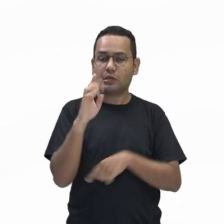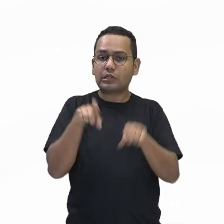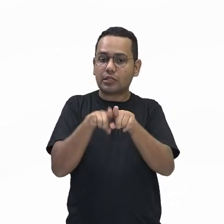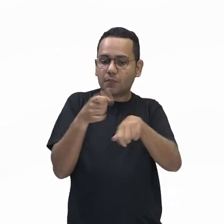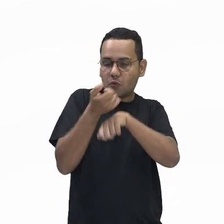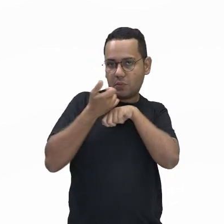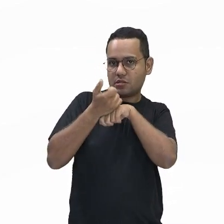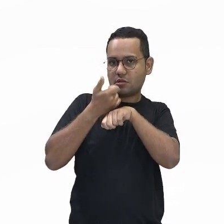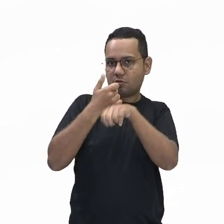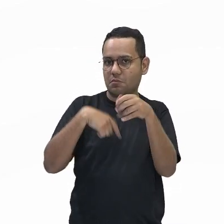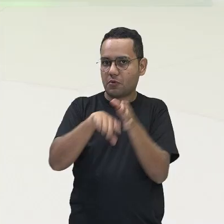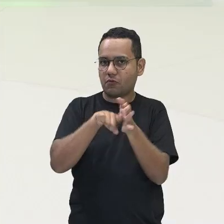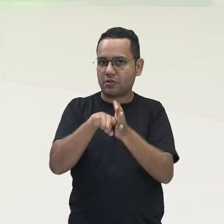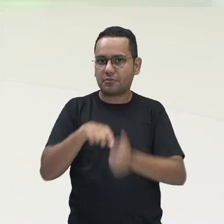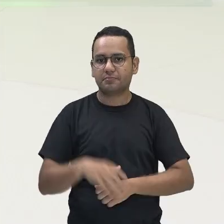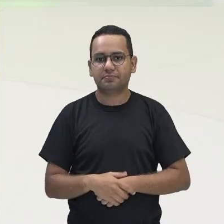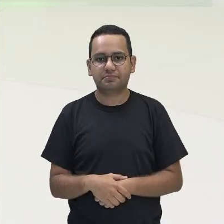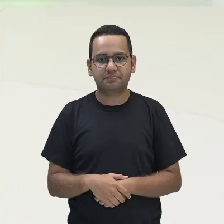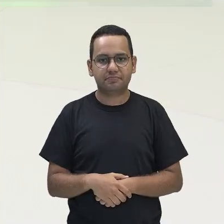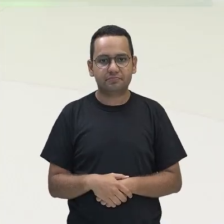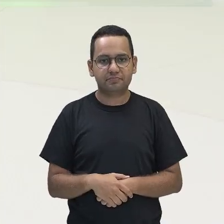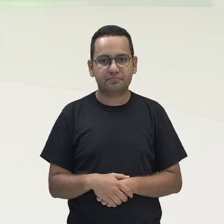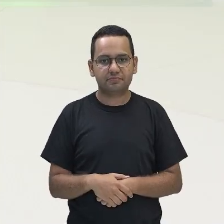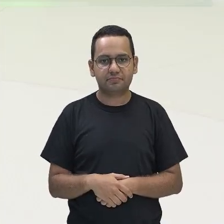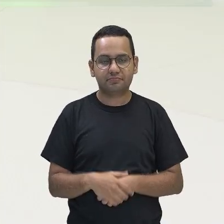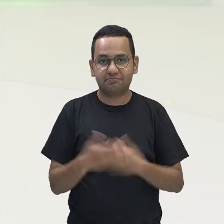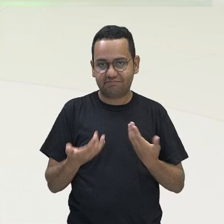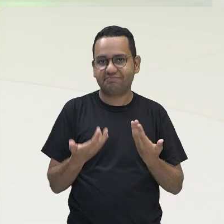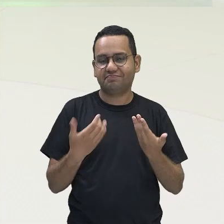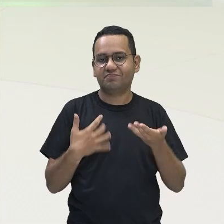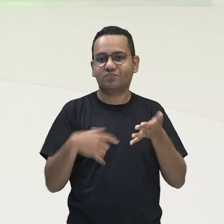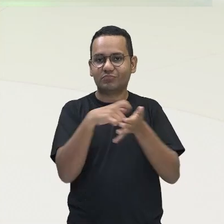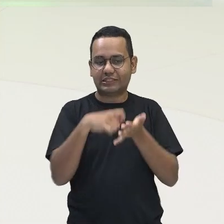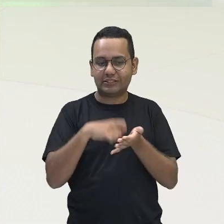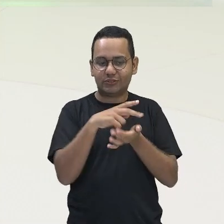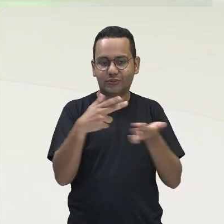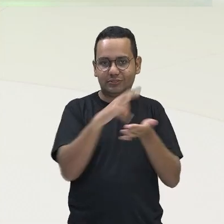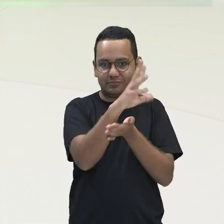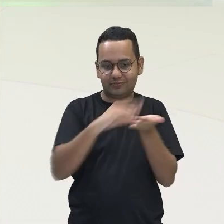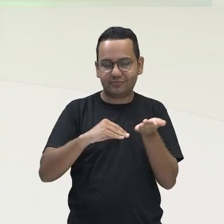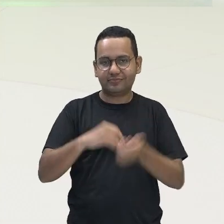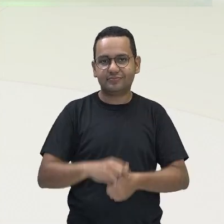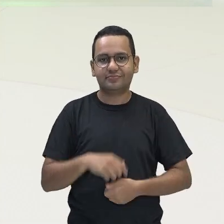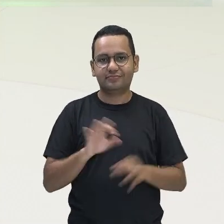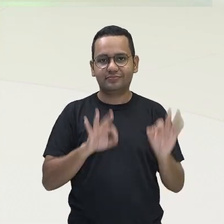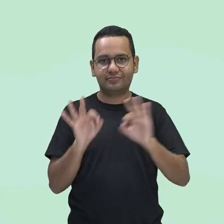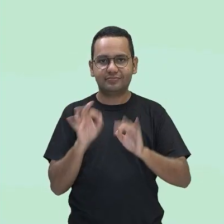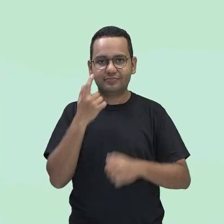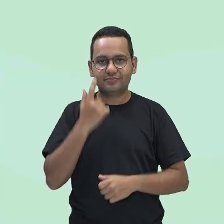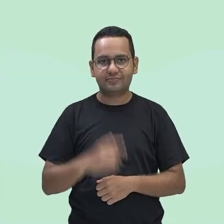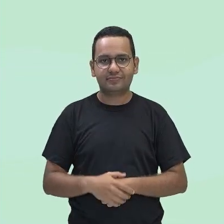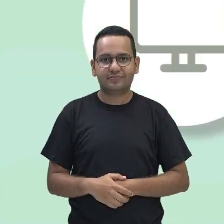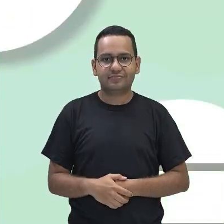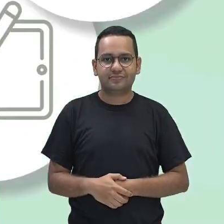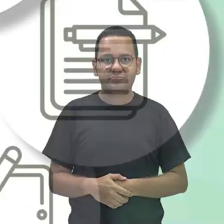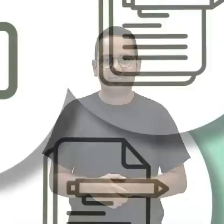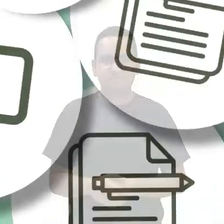o pesquisador. Então, caderno e caneta na mão e vamos para a nossa aula.